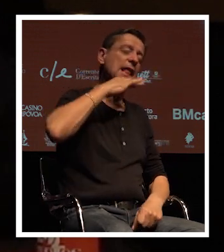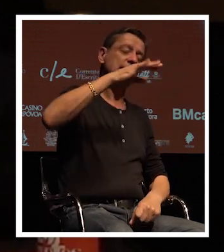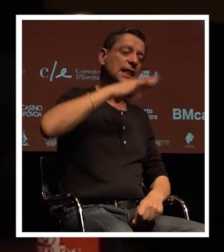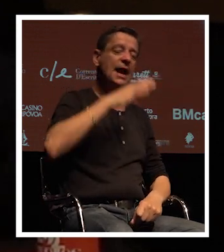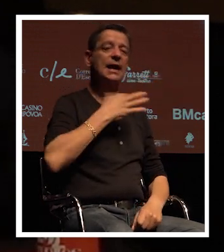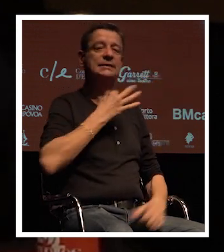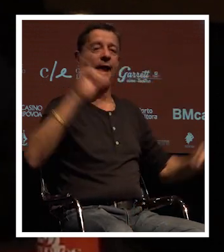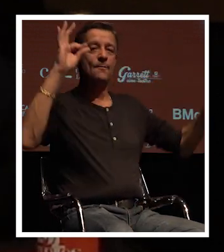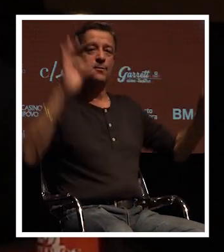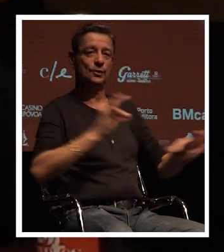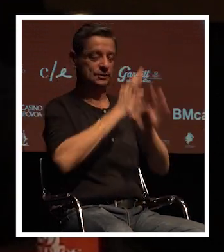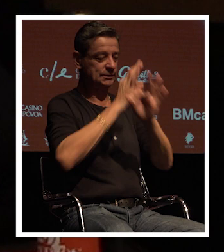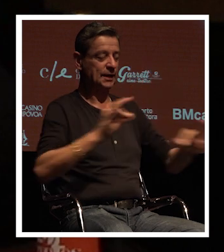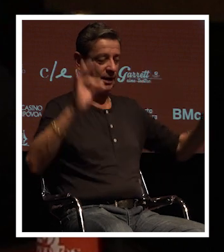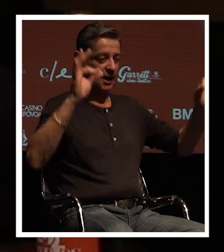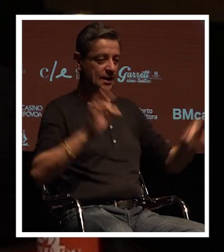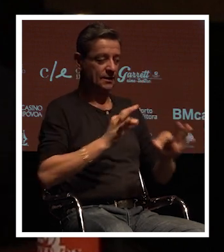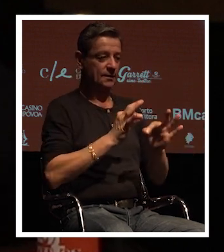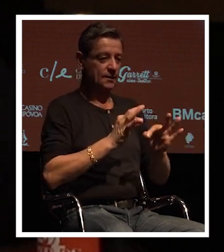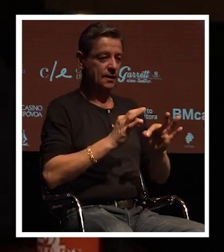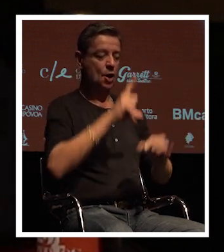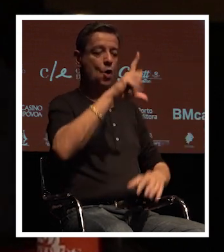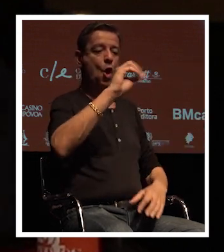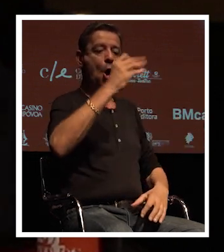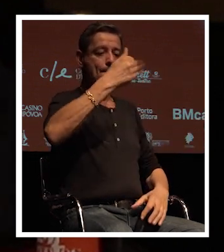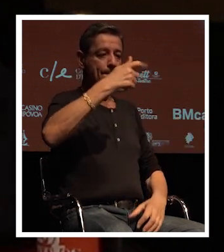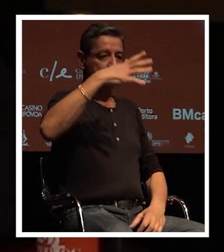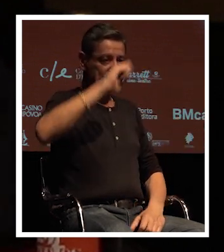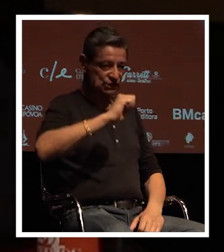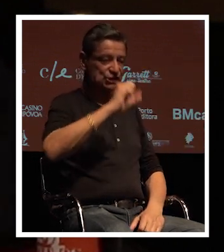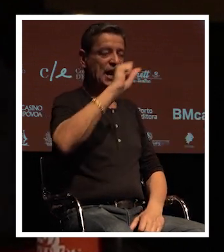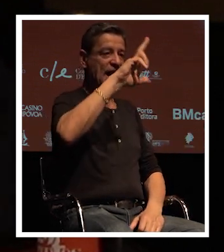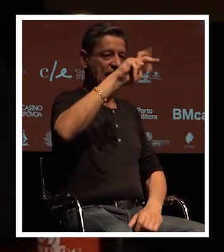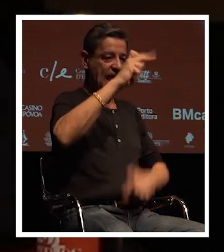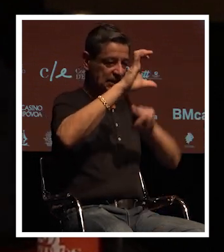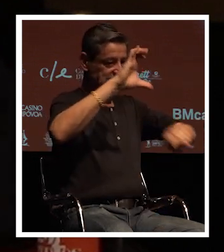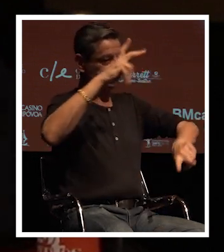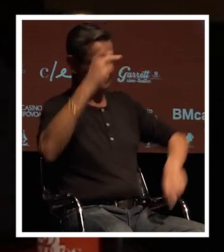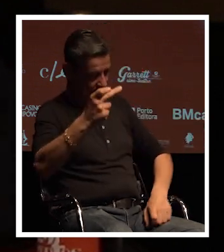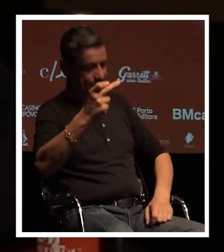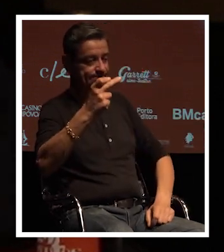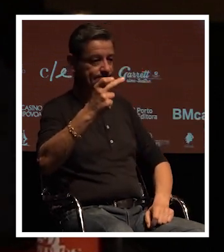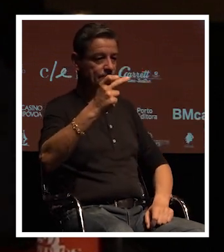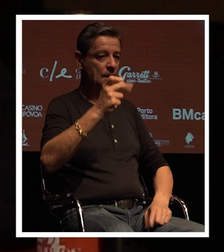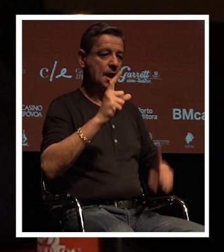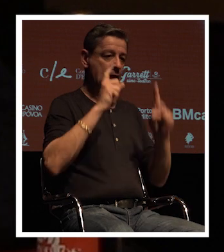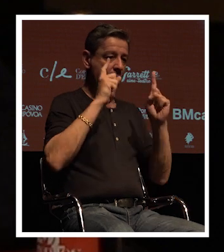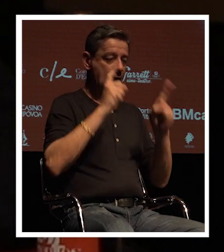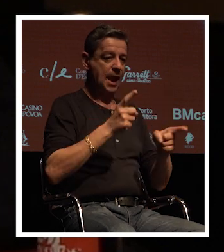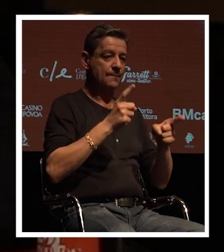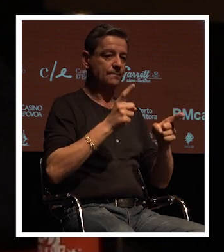não é claro que é uma versão é a versão do Lopes graça H que